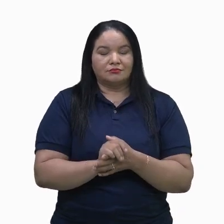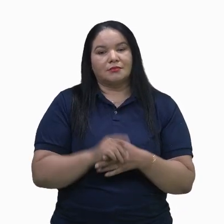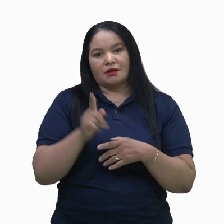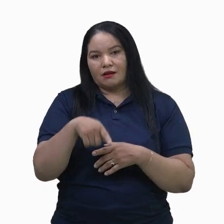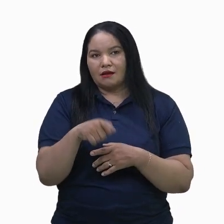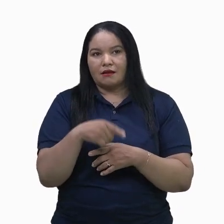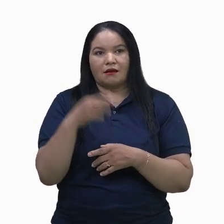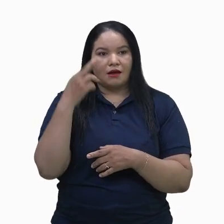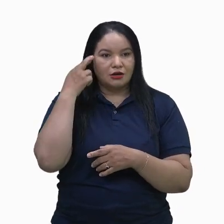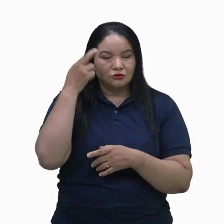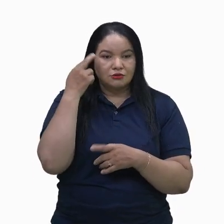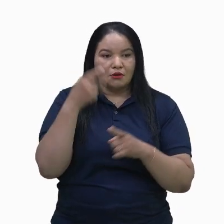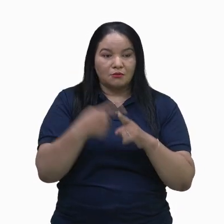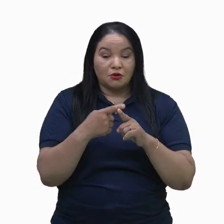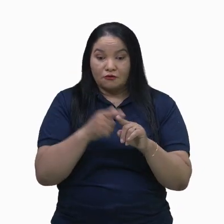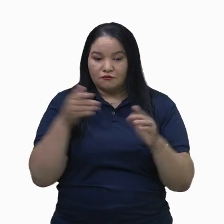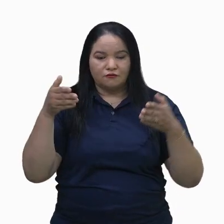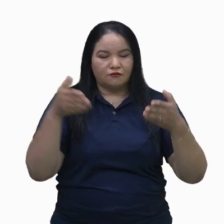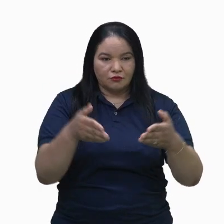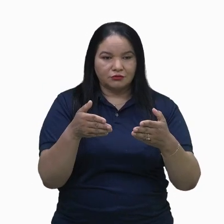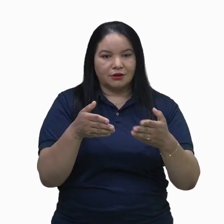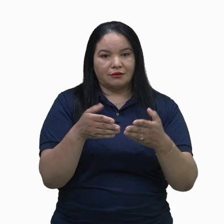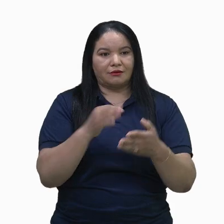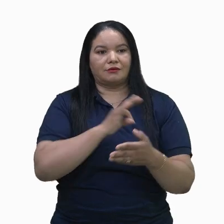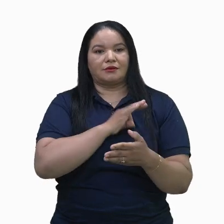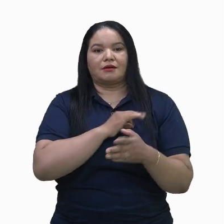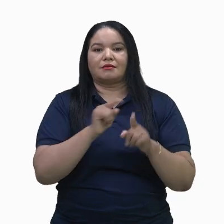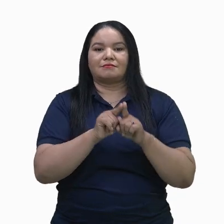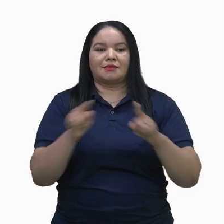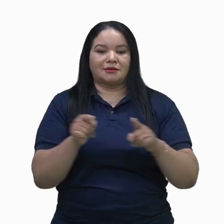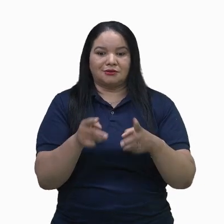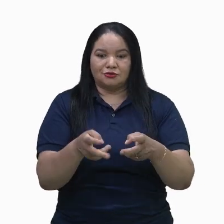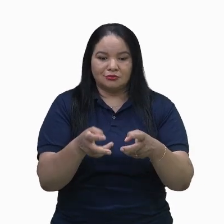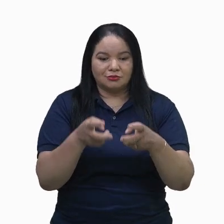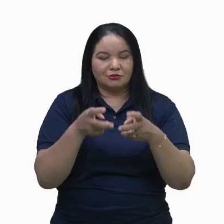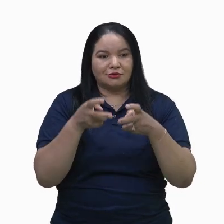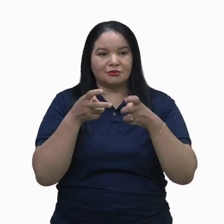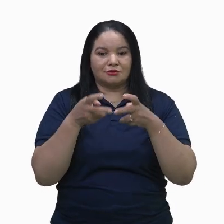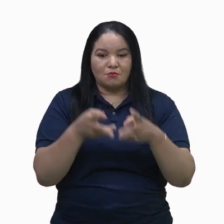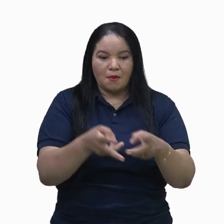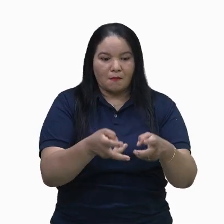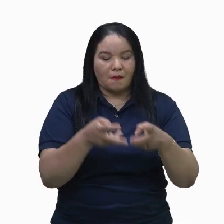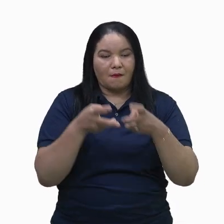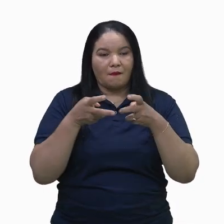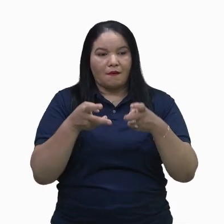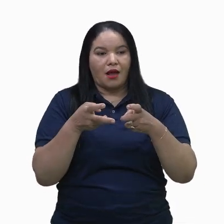a técnica, né, está voltada, mas ela é voltada para a exploração, né? Sem considerar o